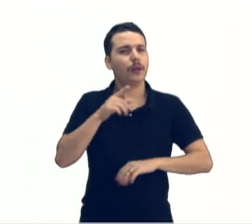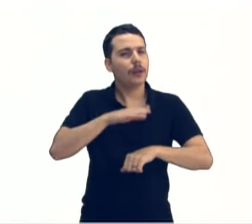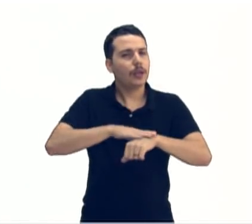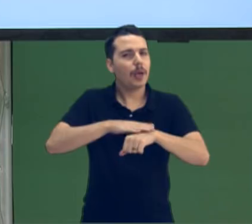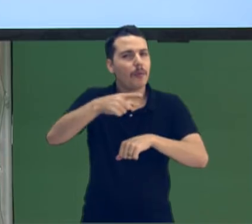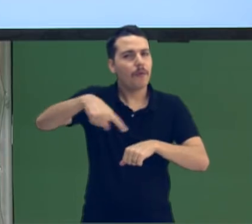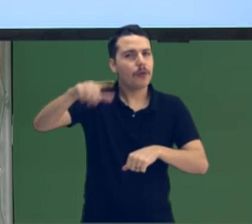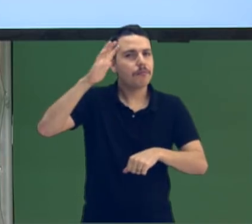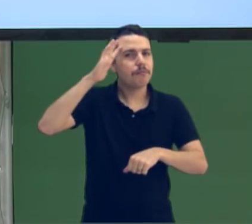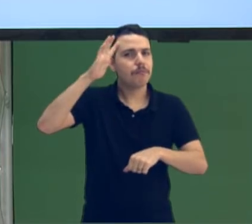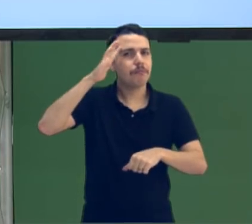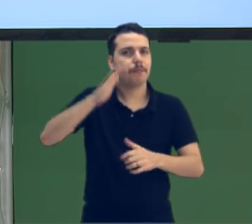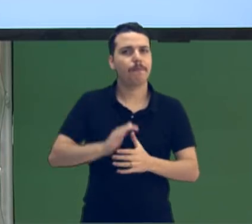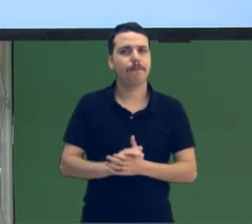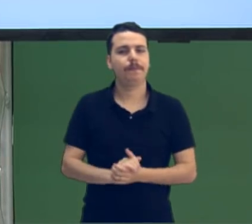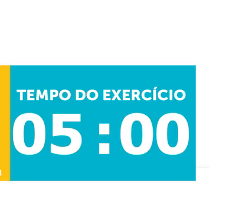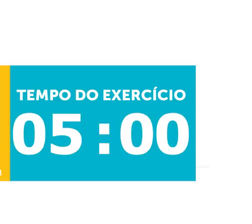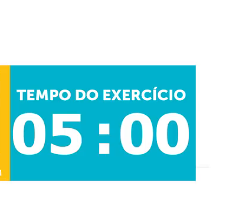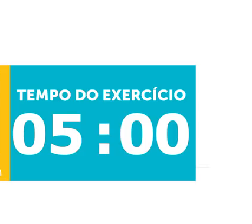tempo para vocês.